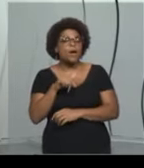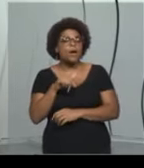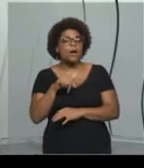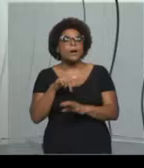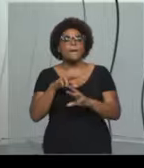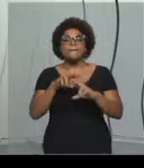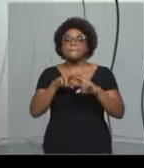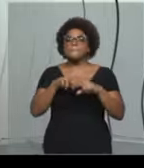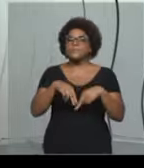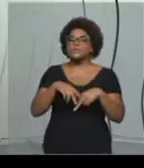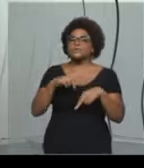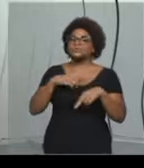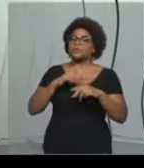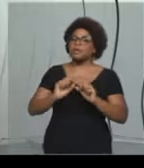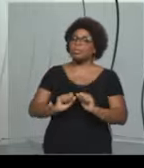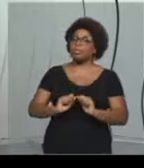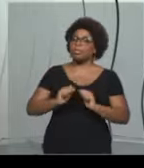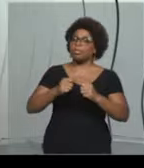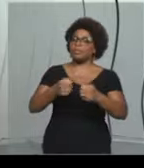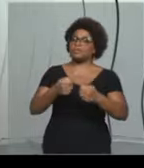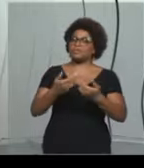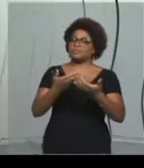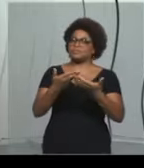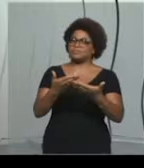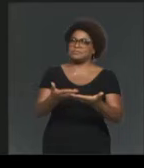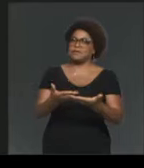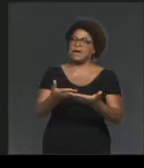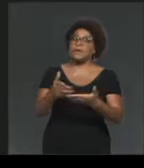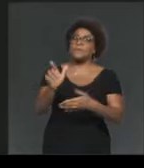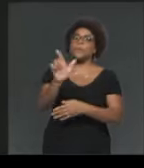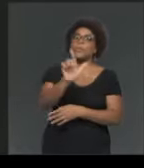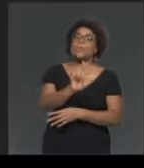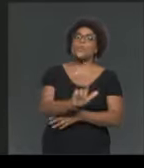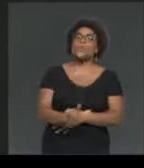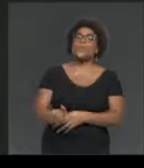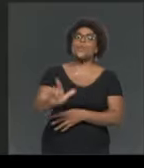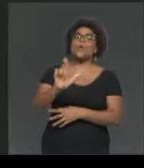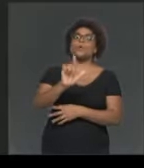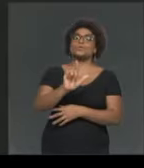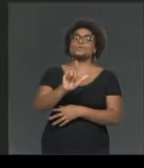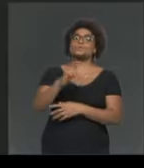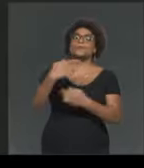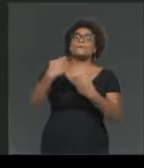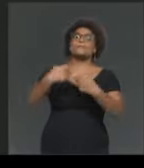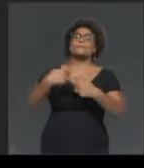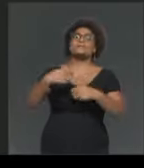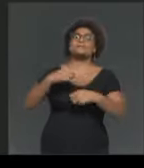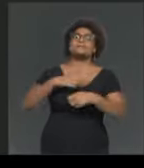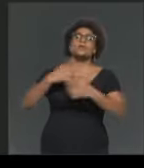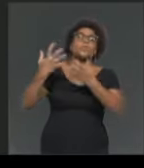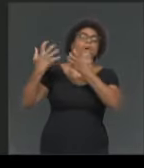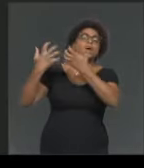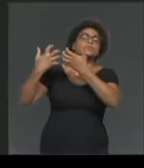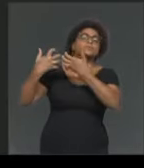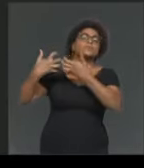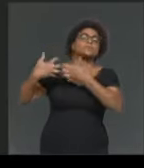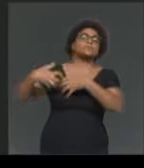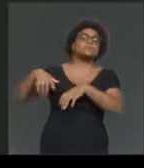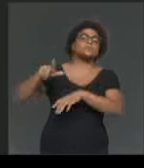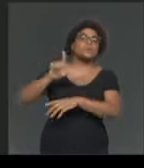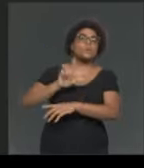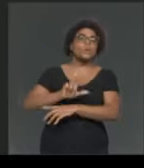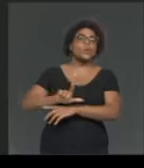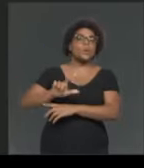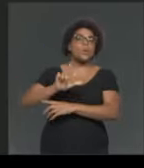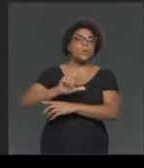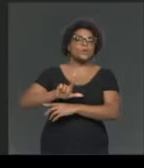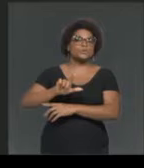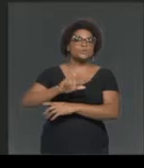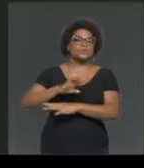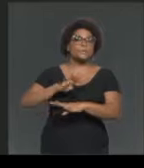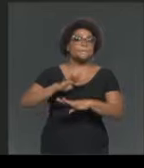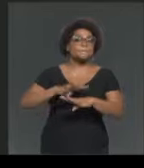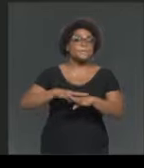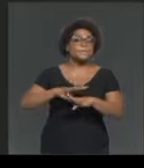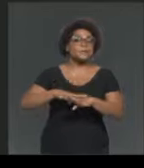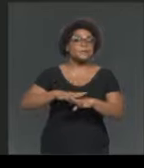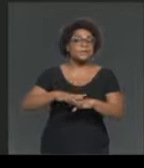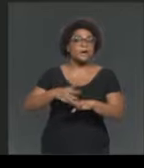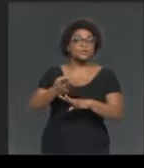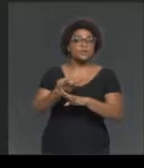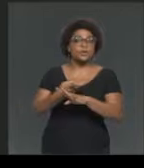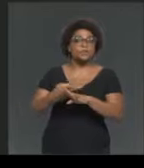vai ser a lógica, o raciocínio lógico. E a matemática sempre busca o quê? A análise